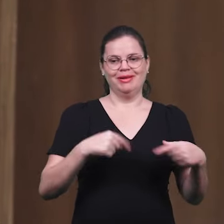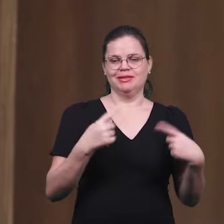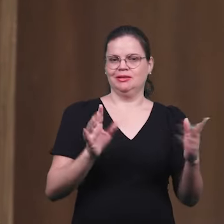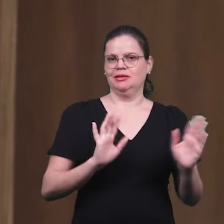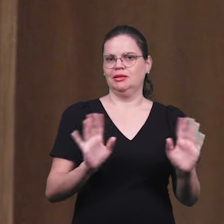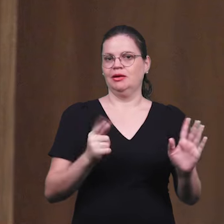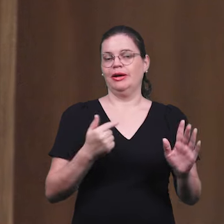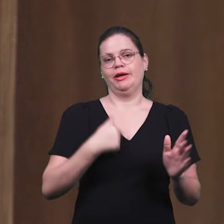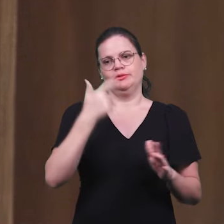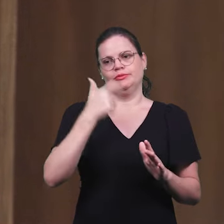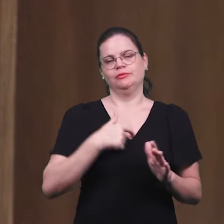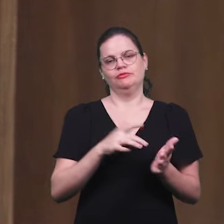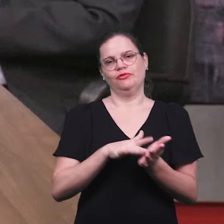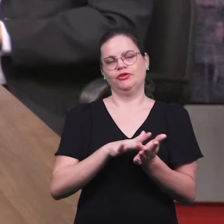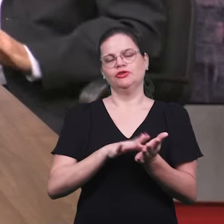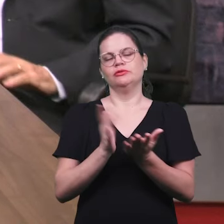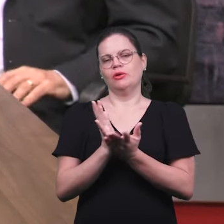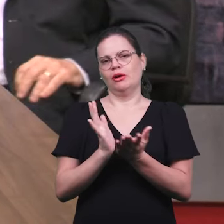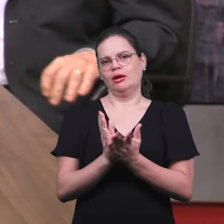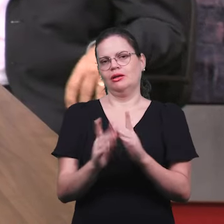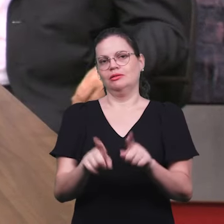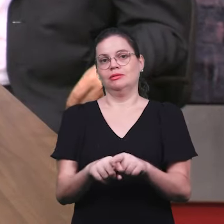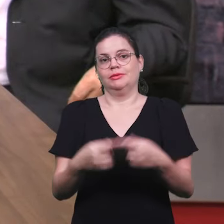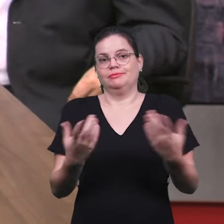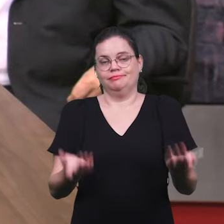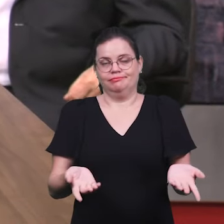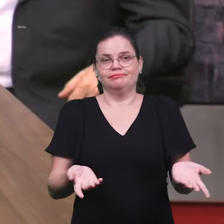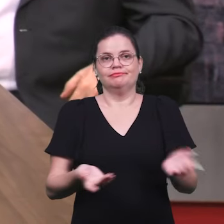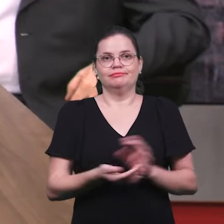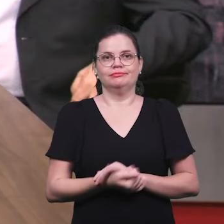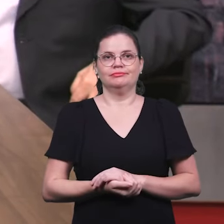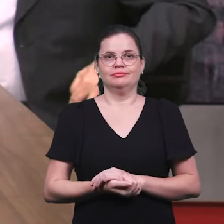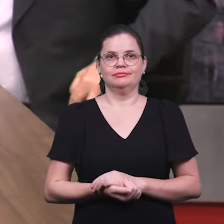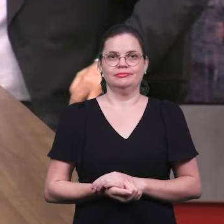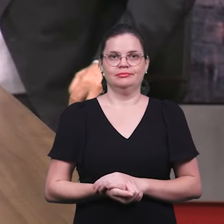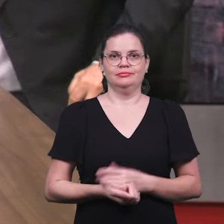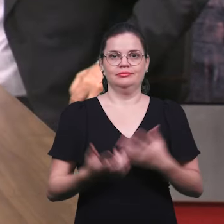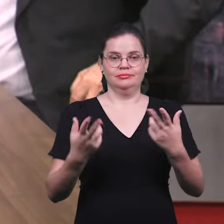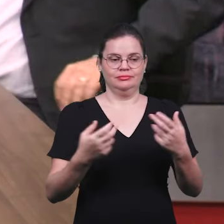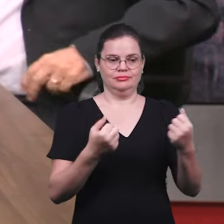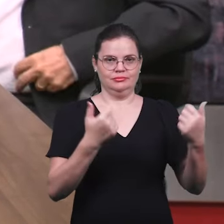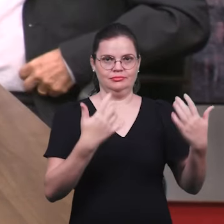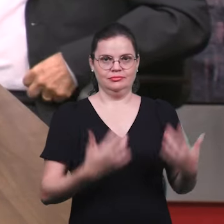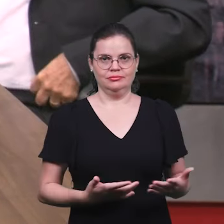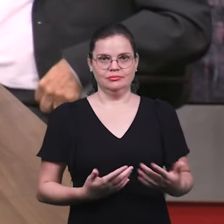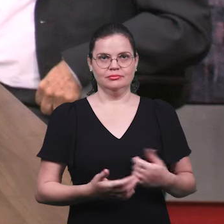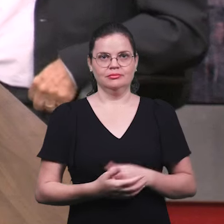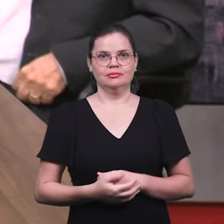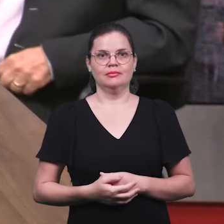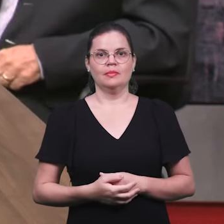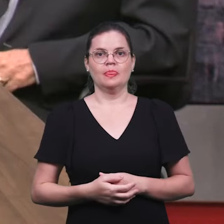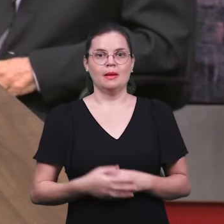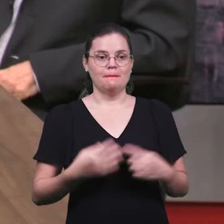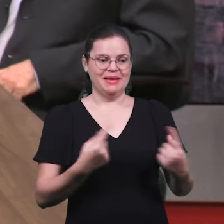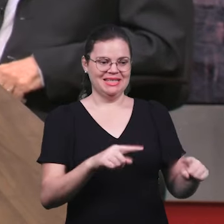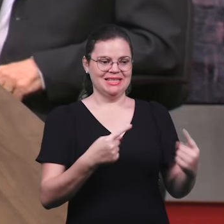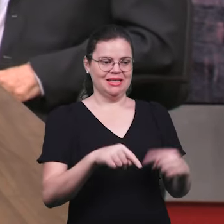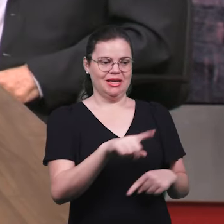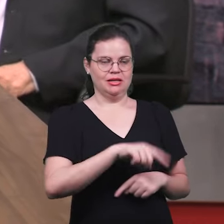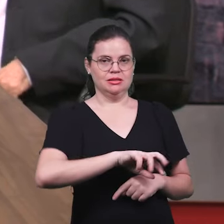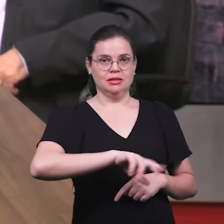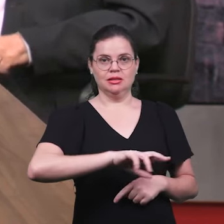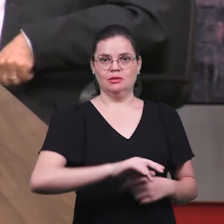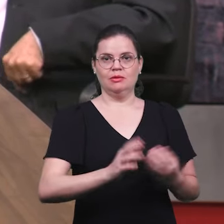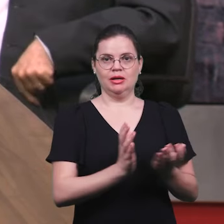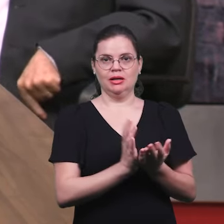Então, é uma questão. Sem dúvida. E essa situação que o senhor mencionou de perseguir quem não era cristão agora, ela vai